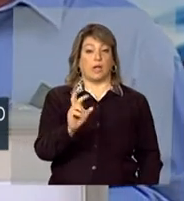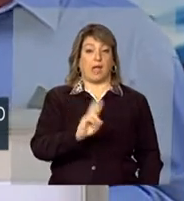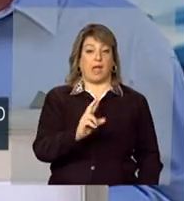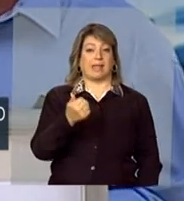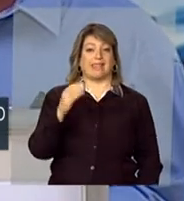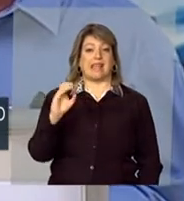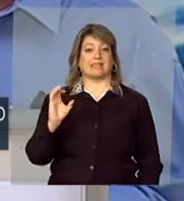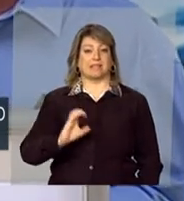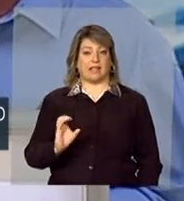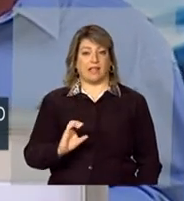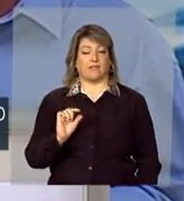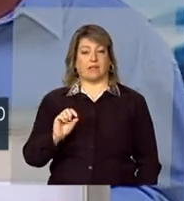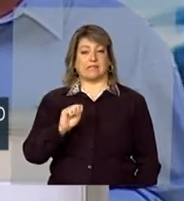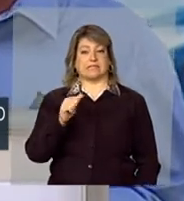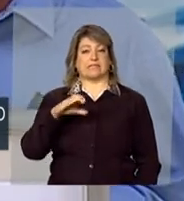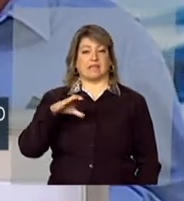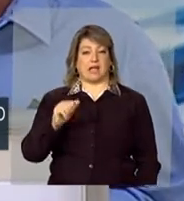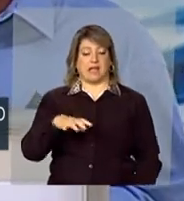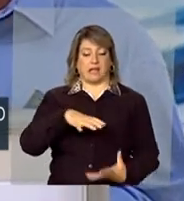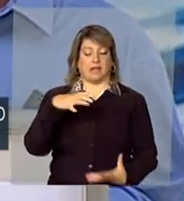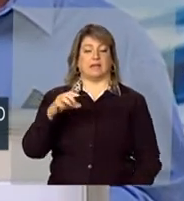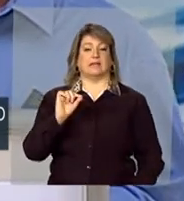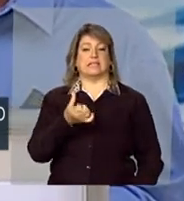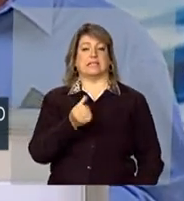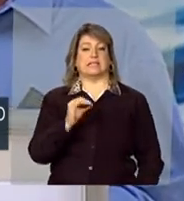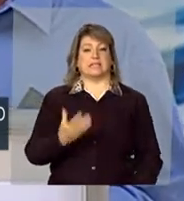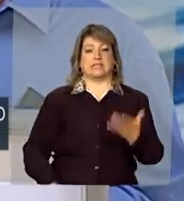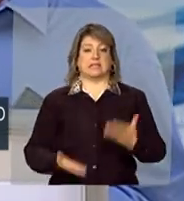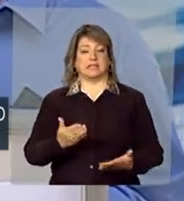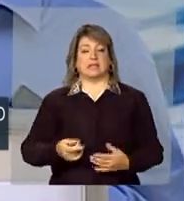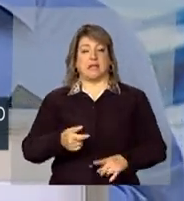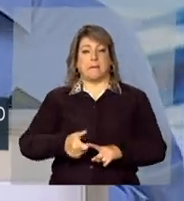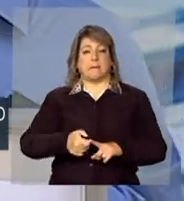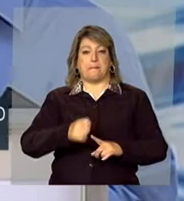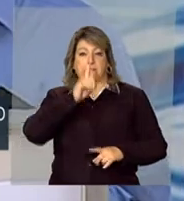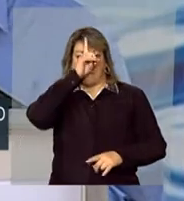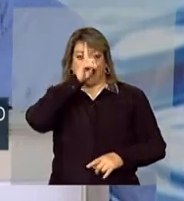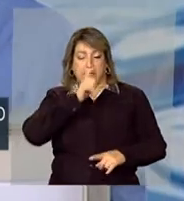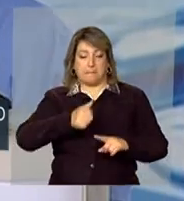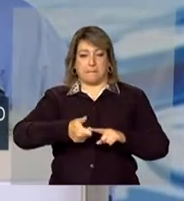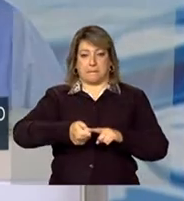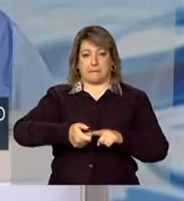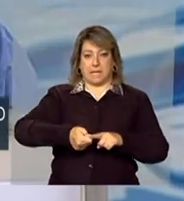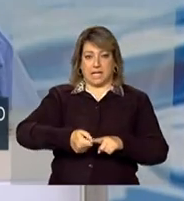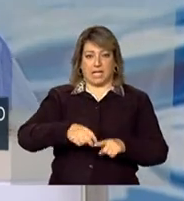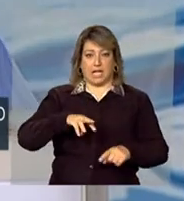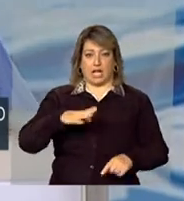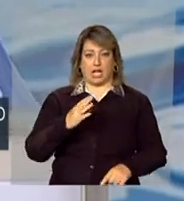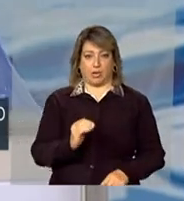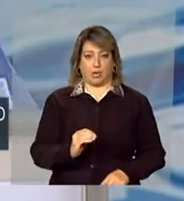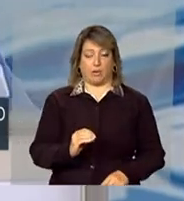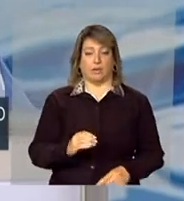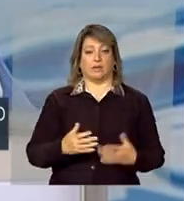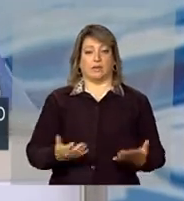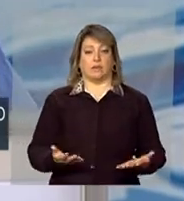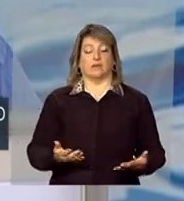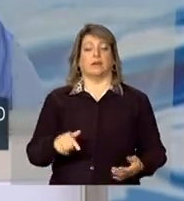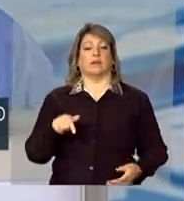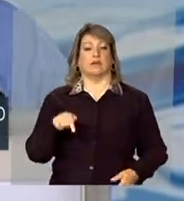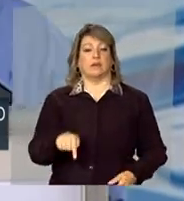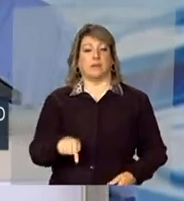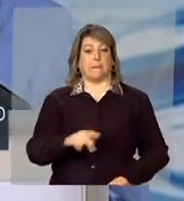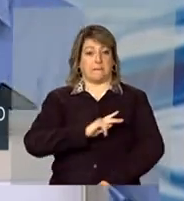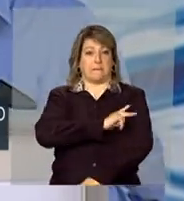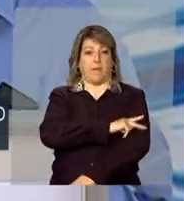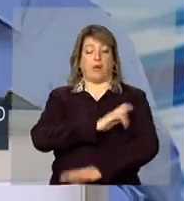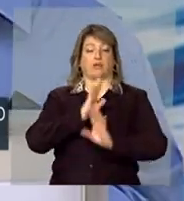18,10, a saca de 60 quilos de milho. Nós estamos aqui já distribuindo, no Piauí,